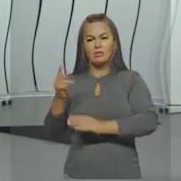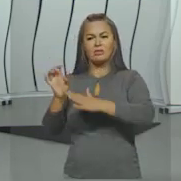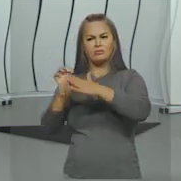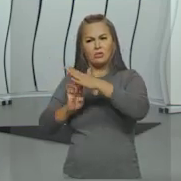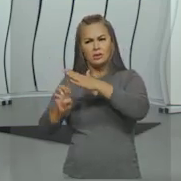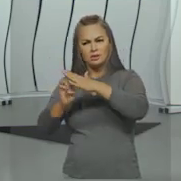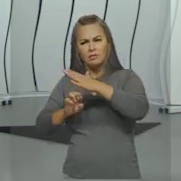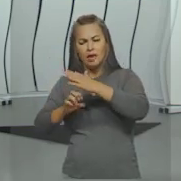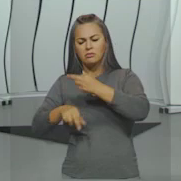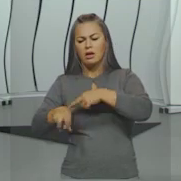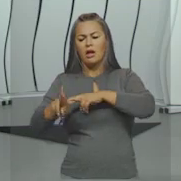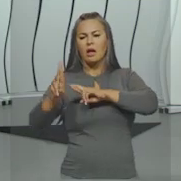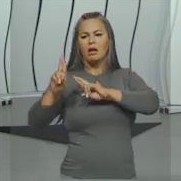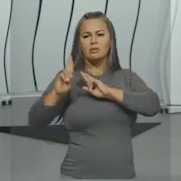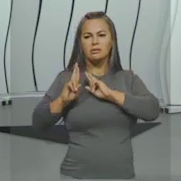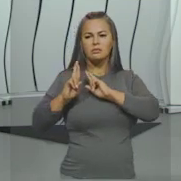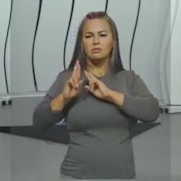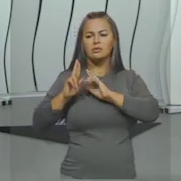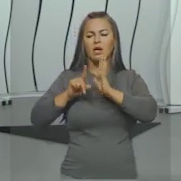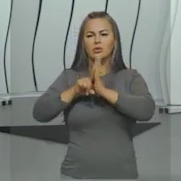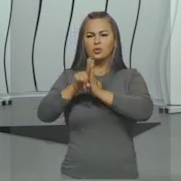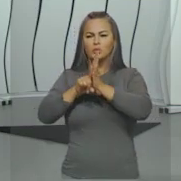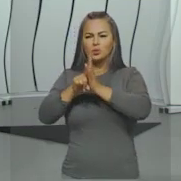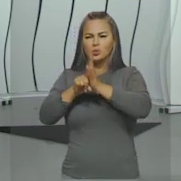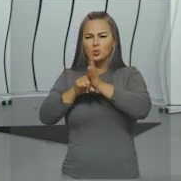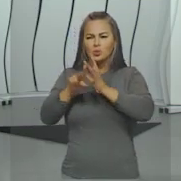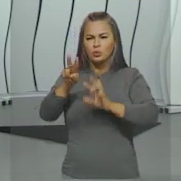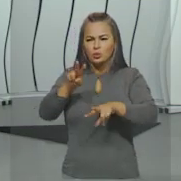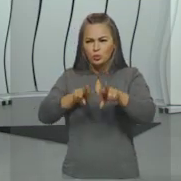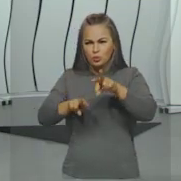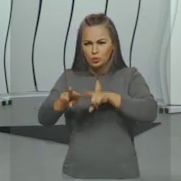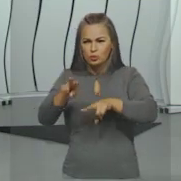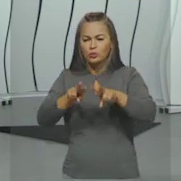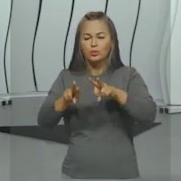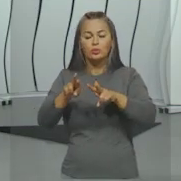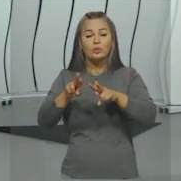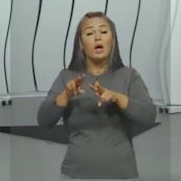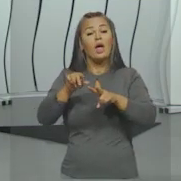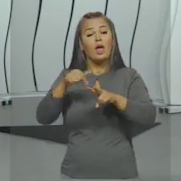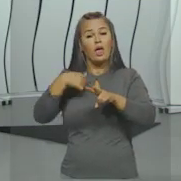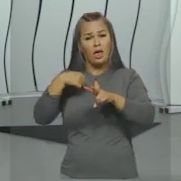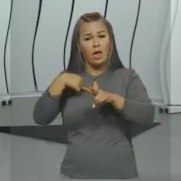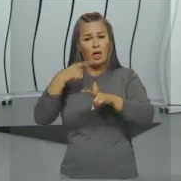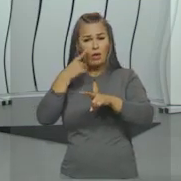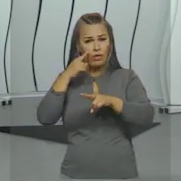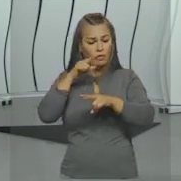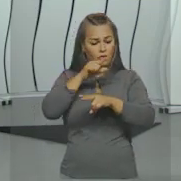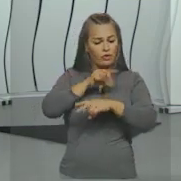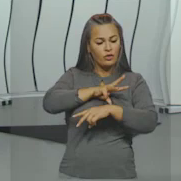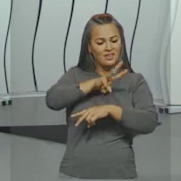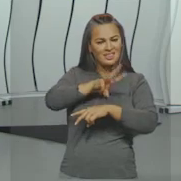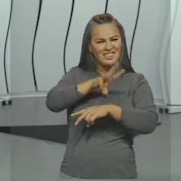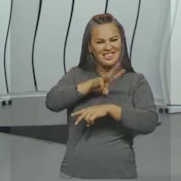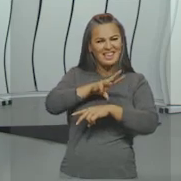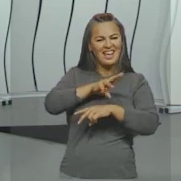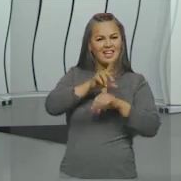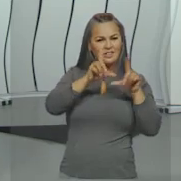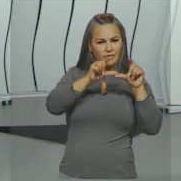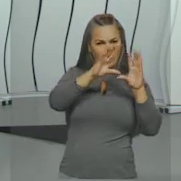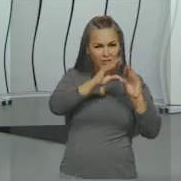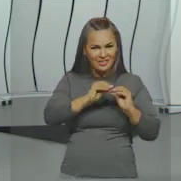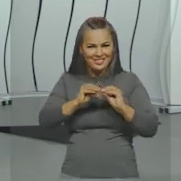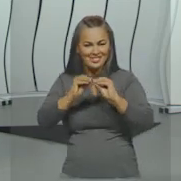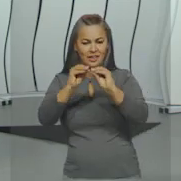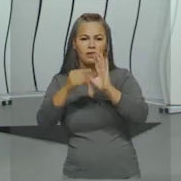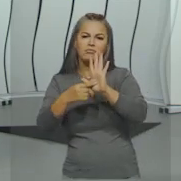do Brasil. Inclusive, alguma imagem ali eu tirei de um desses sites aí e vale a pena aí conferir lá.